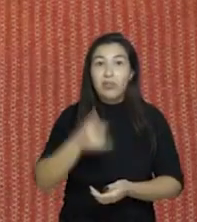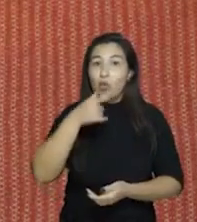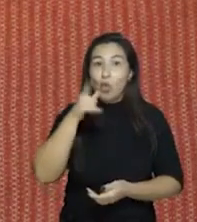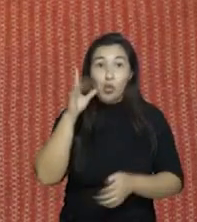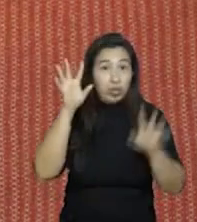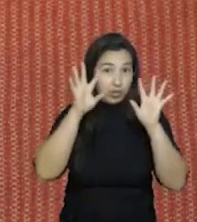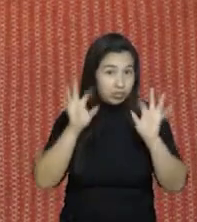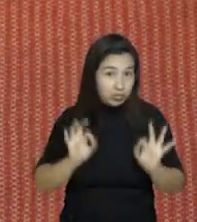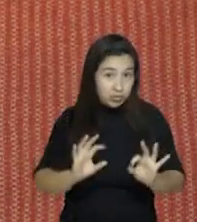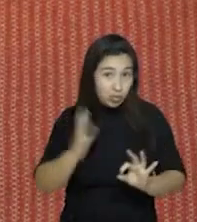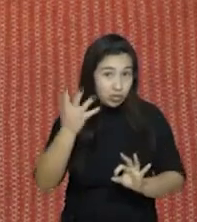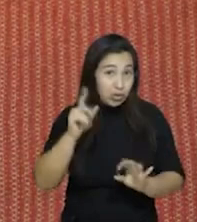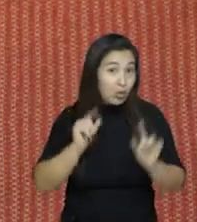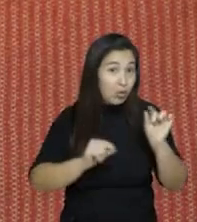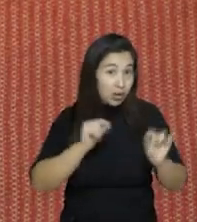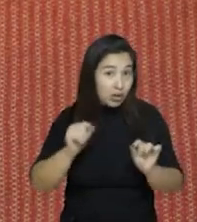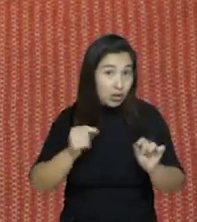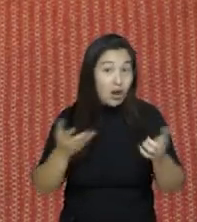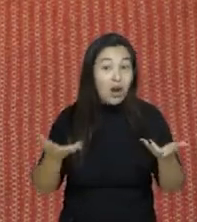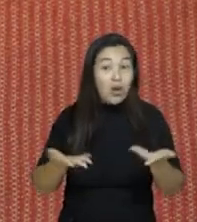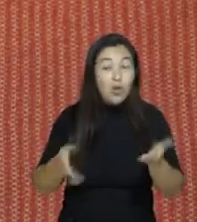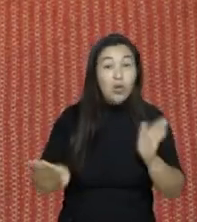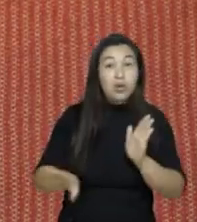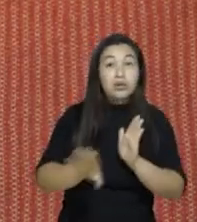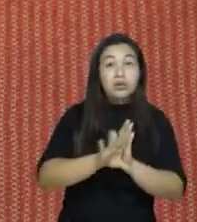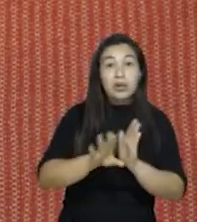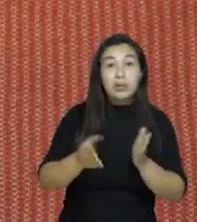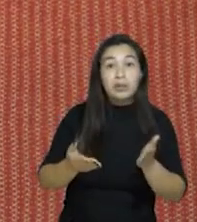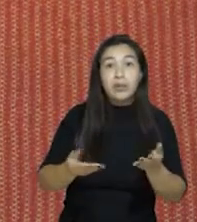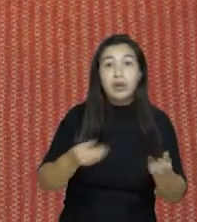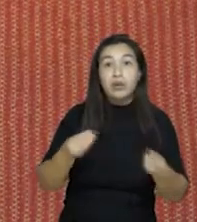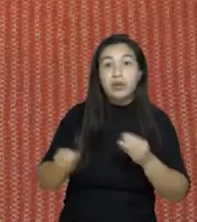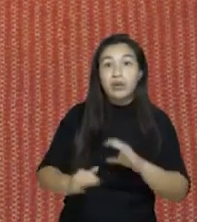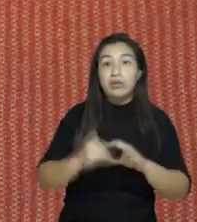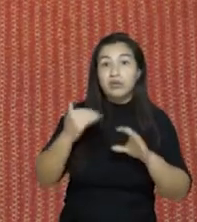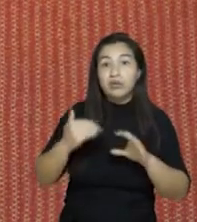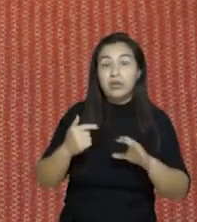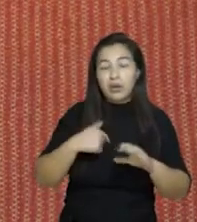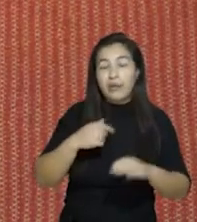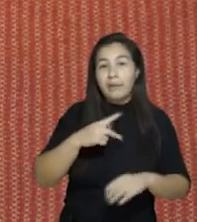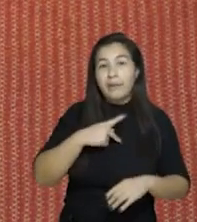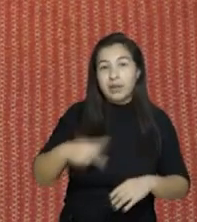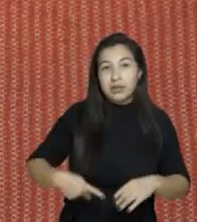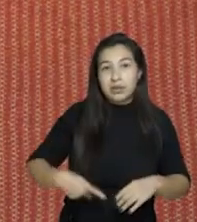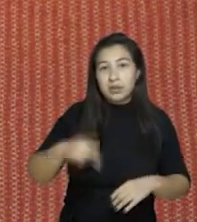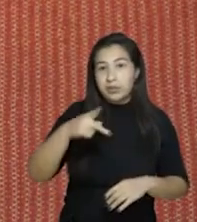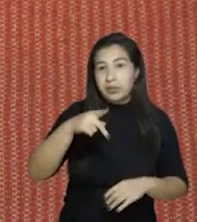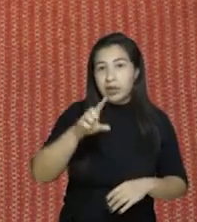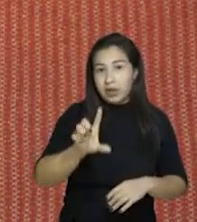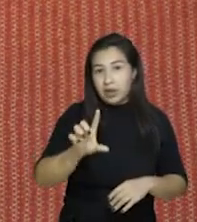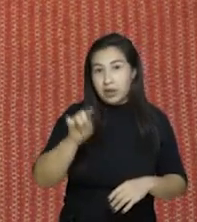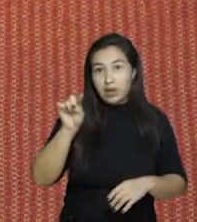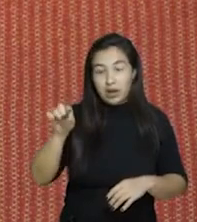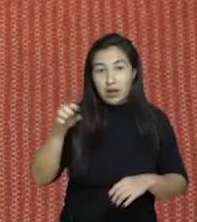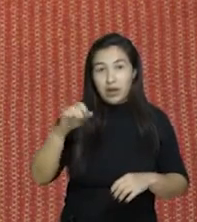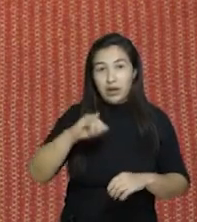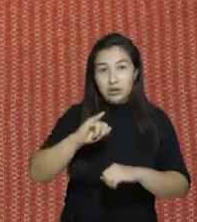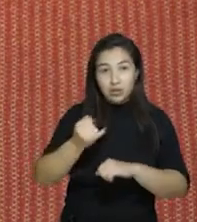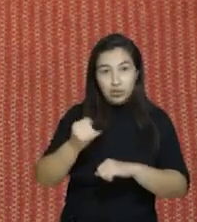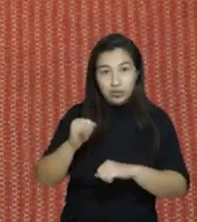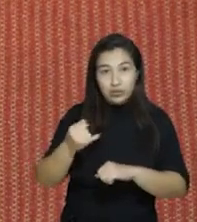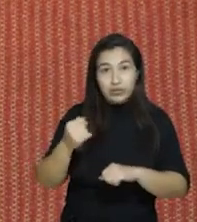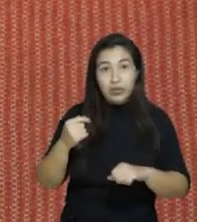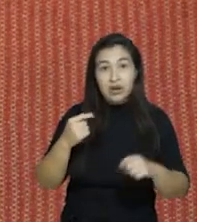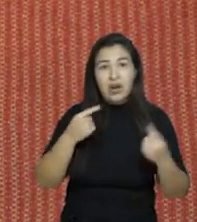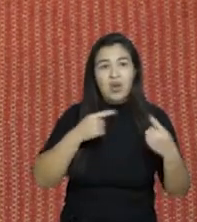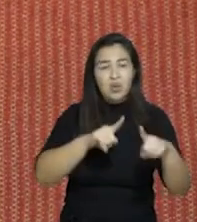hoje recebi Deputado Lima até atriz manifestação porque eu sou presidente do pl em Joinville pessoas acusando